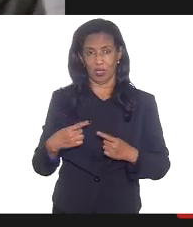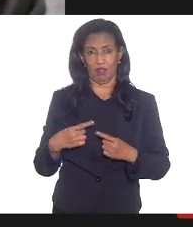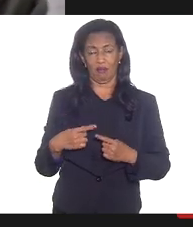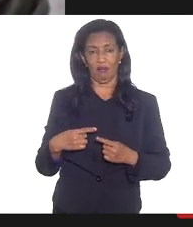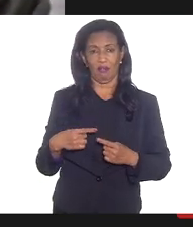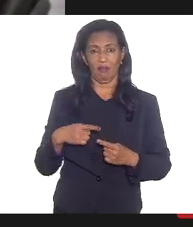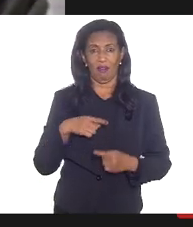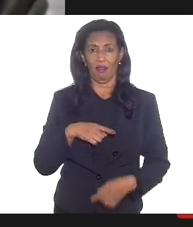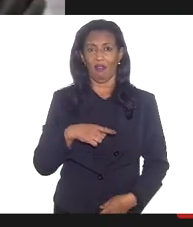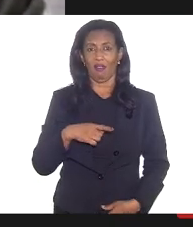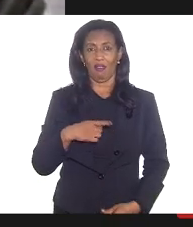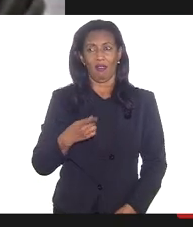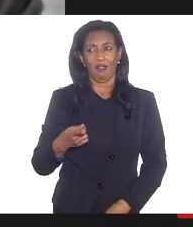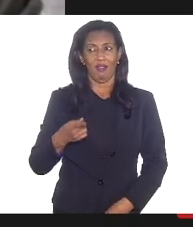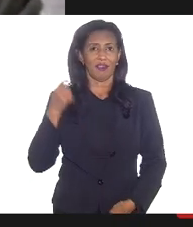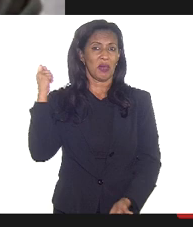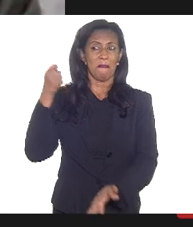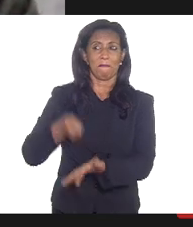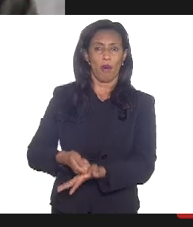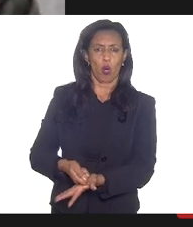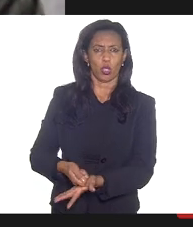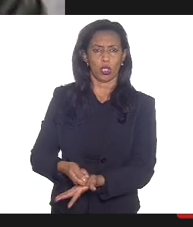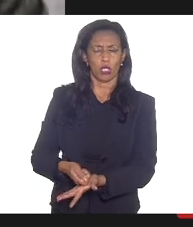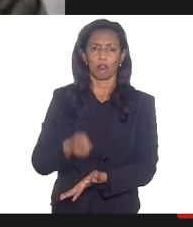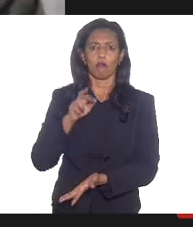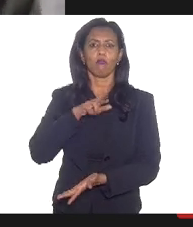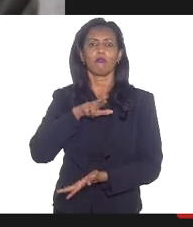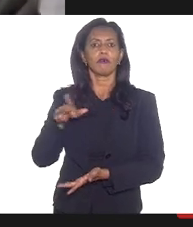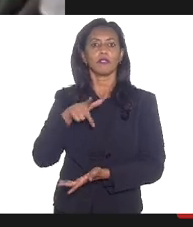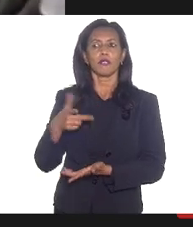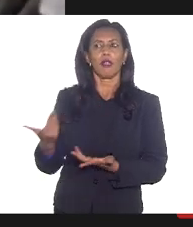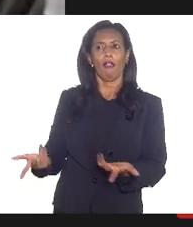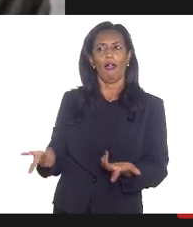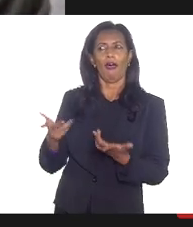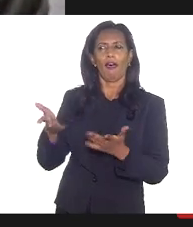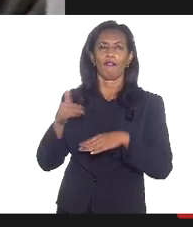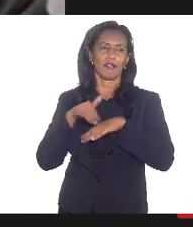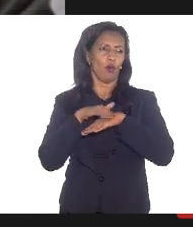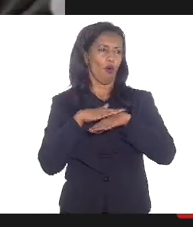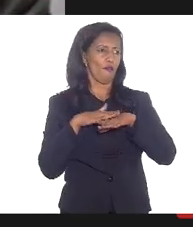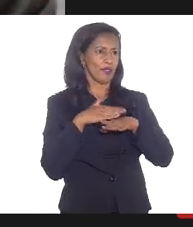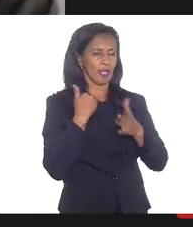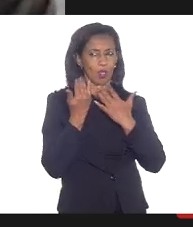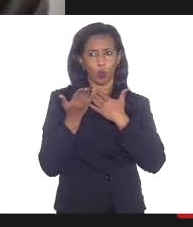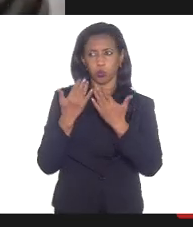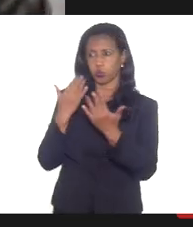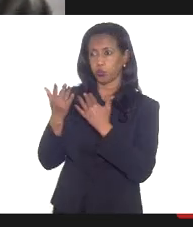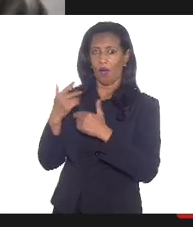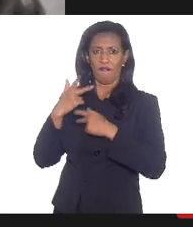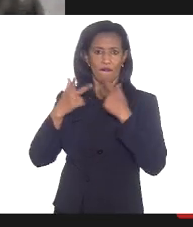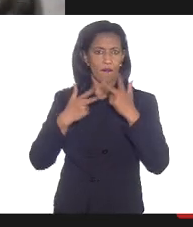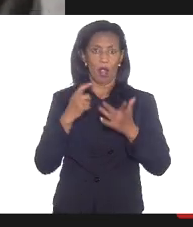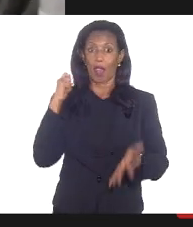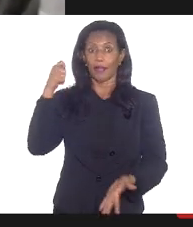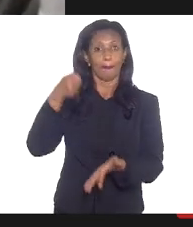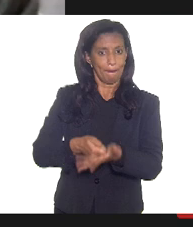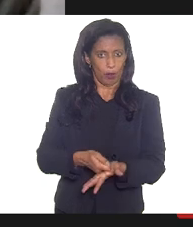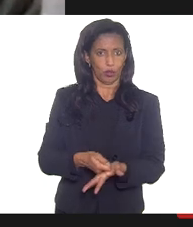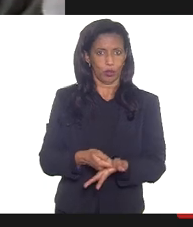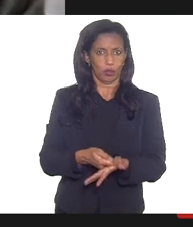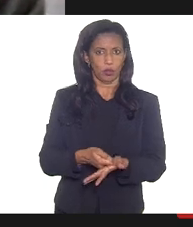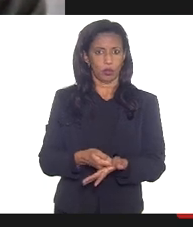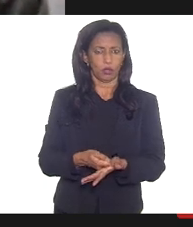está sendo imposta, não está sendo uma coisa que vai ser conversada e vai ser falada. Ela está sendo